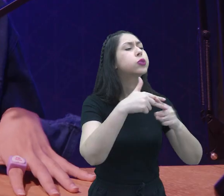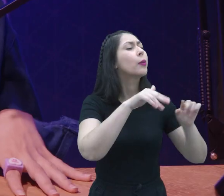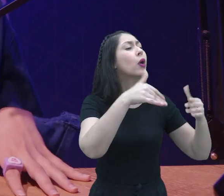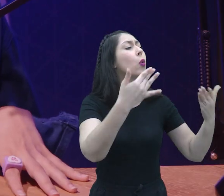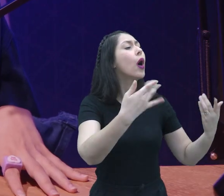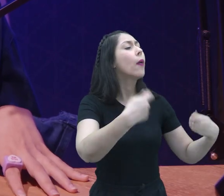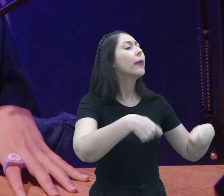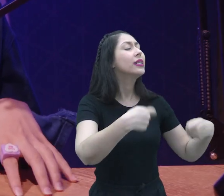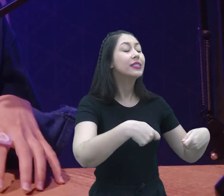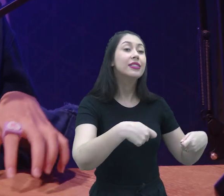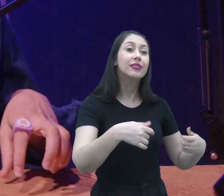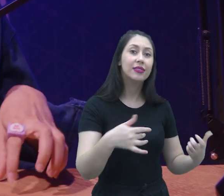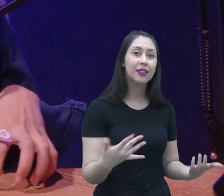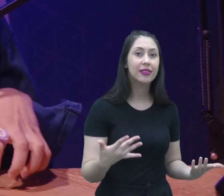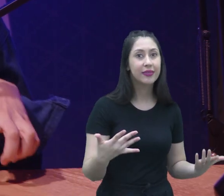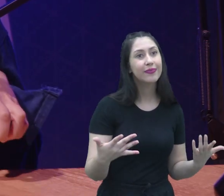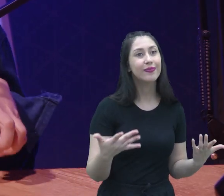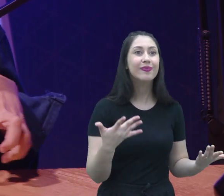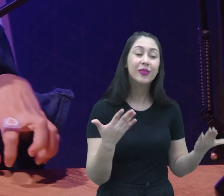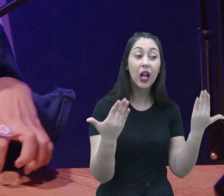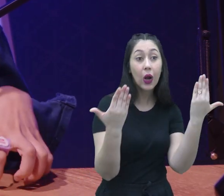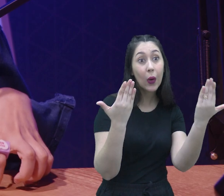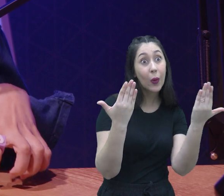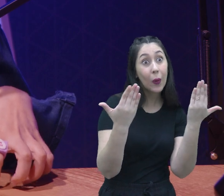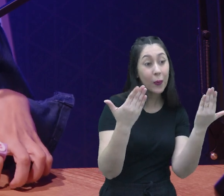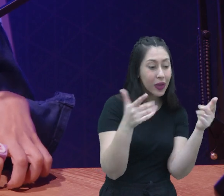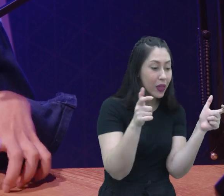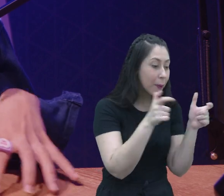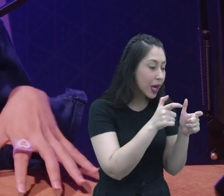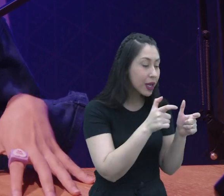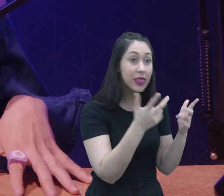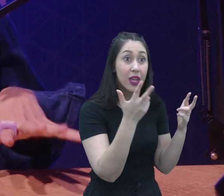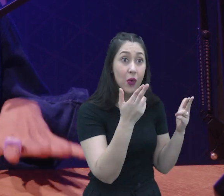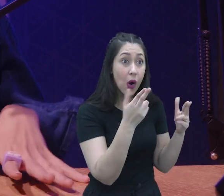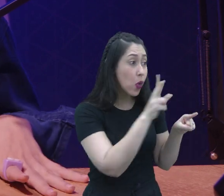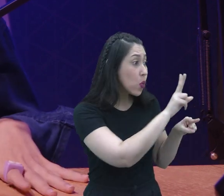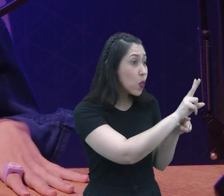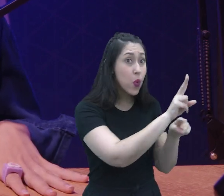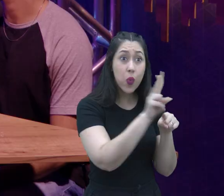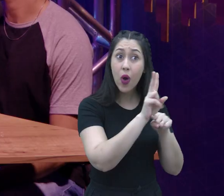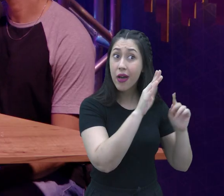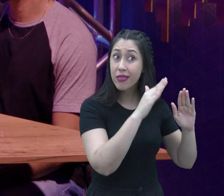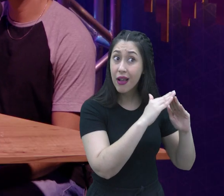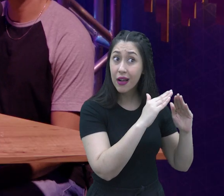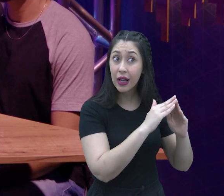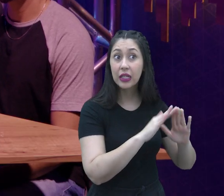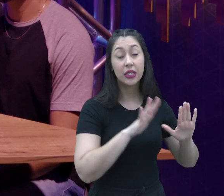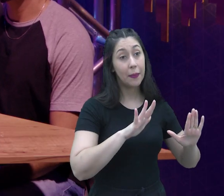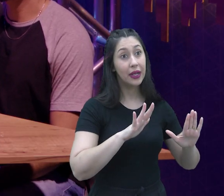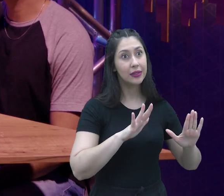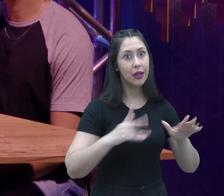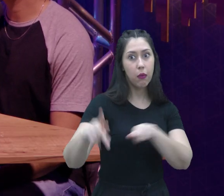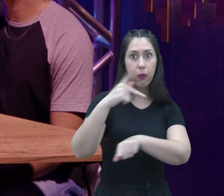fazer, pensando, né, de uma forma micro, né, igual cuidar da casa. Só que o país é muito